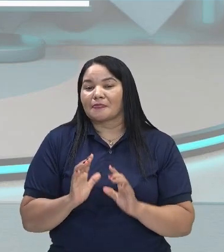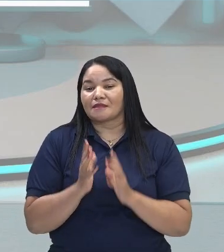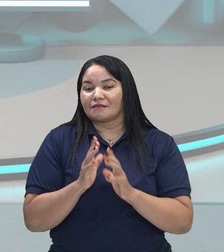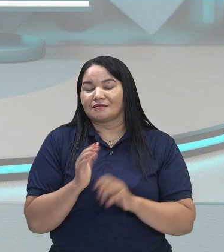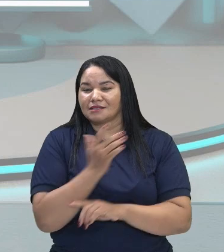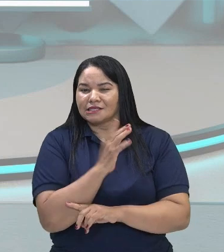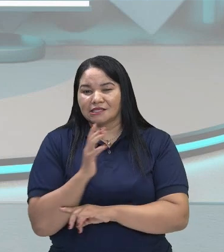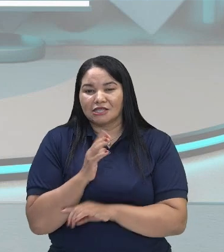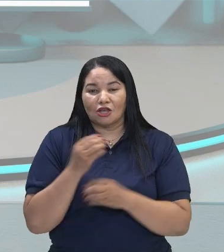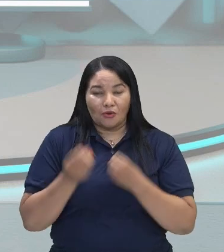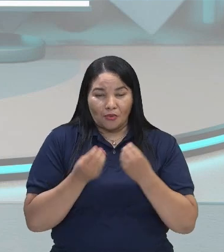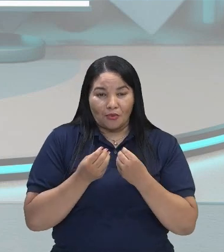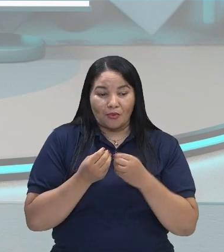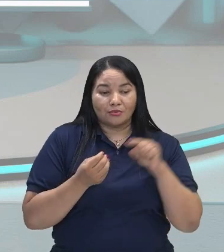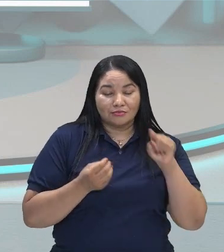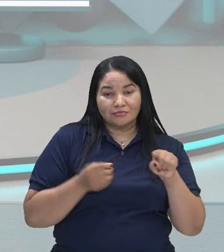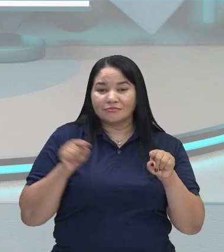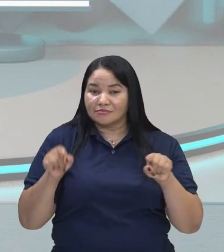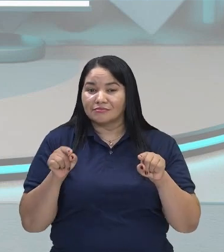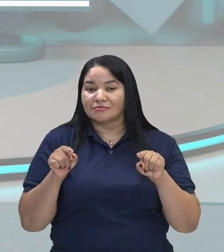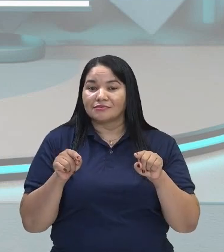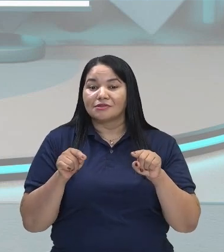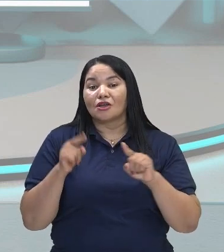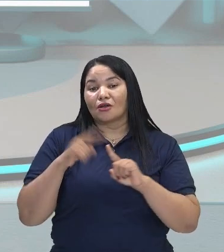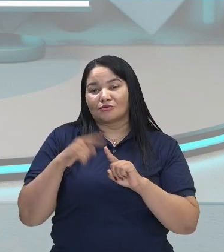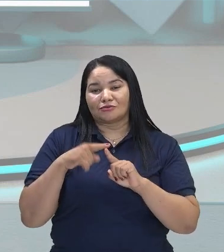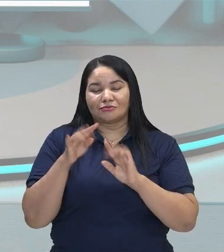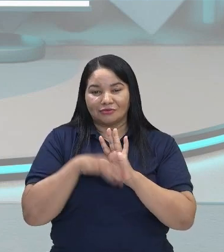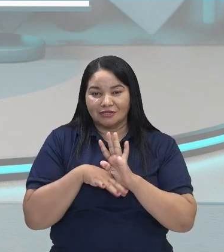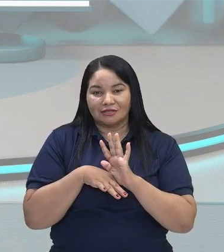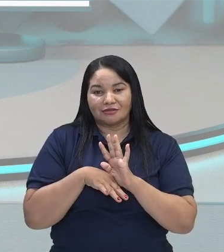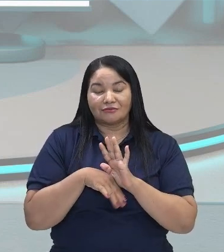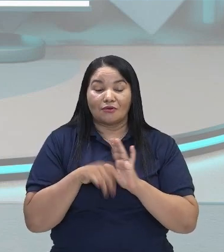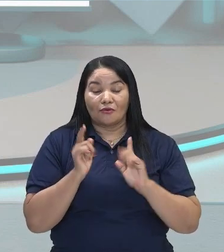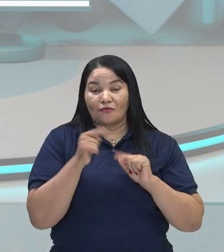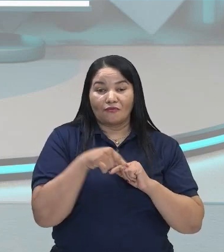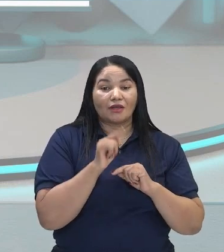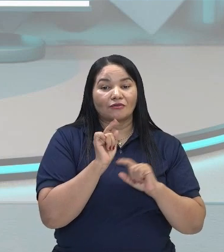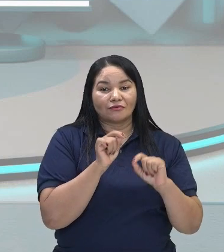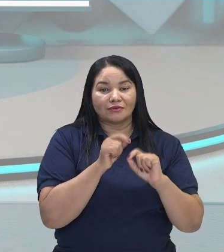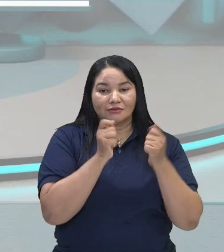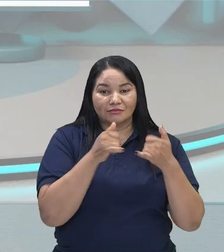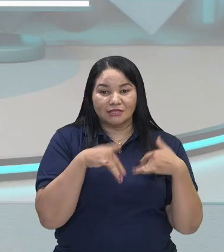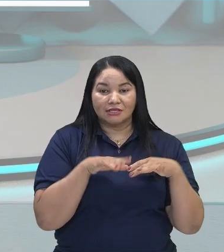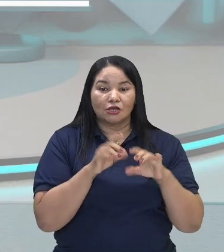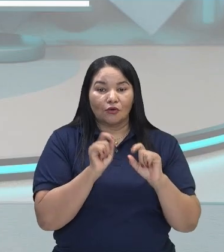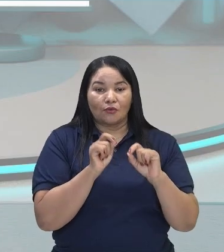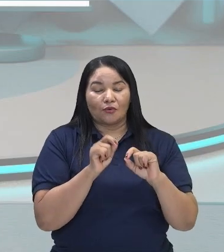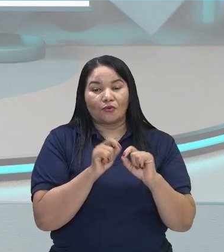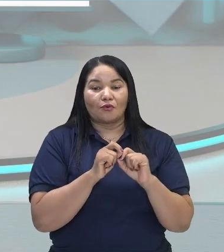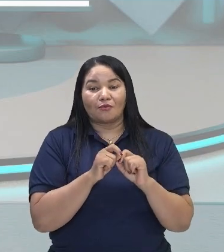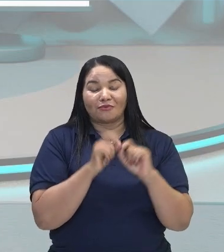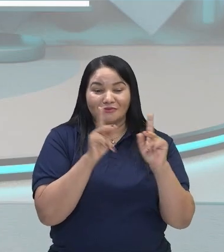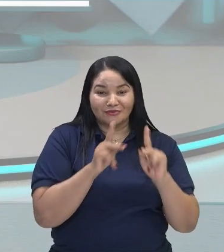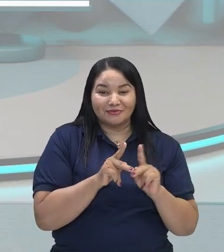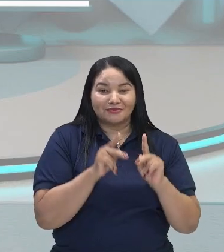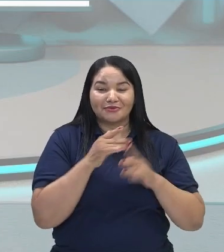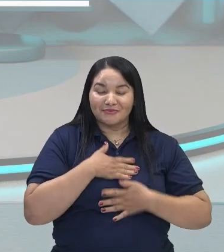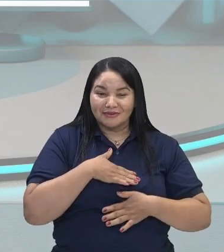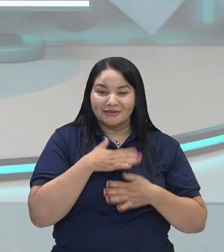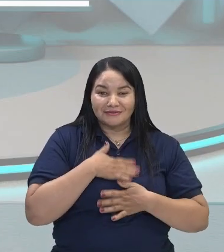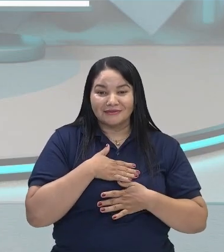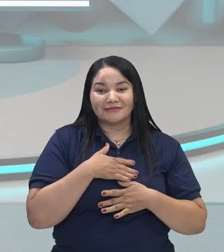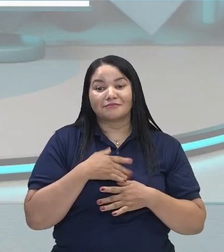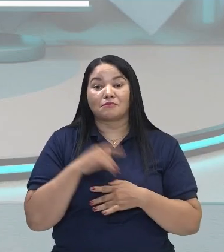natureza nos dois tipos de texto? Para Bocage, é descritiva como bucólica e amena.